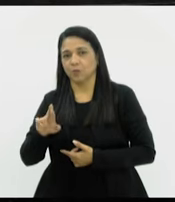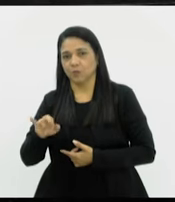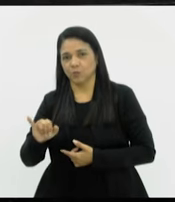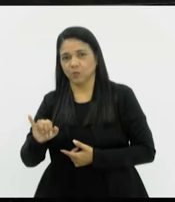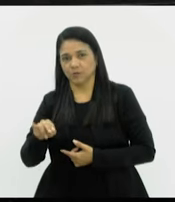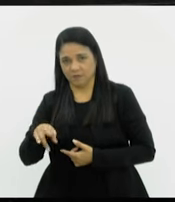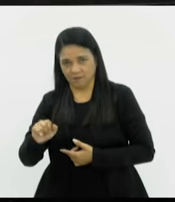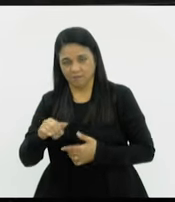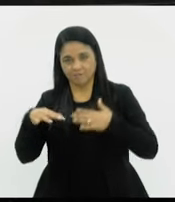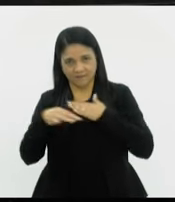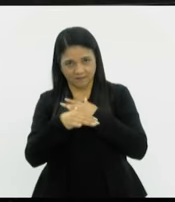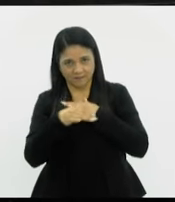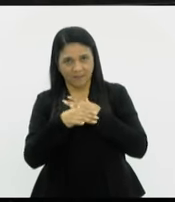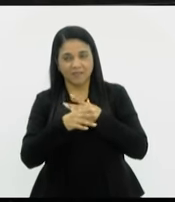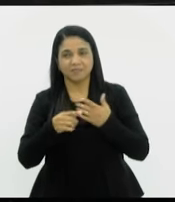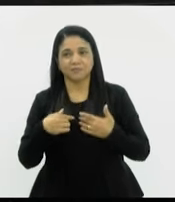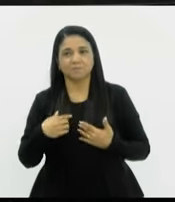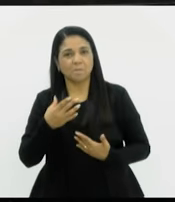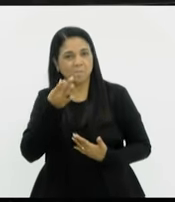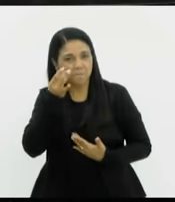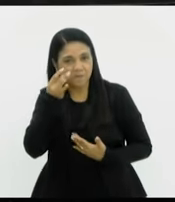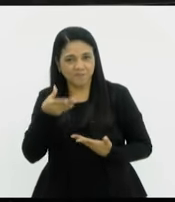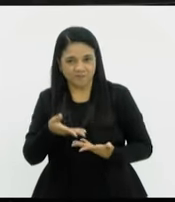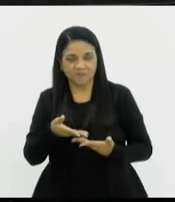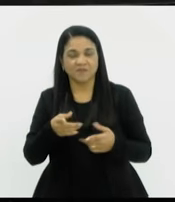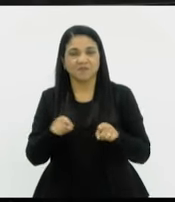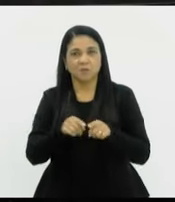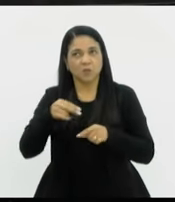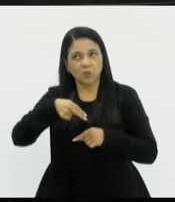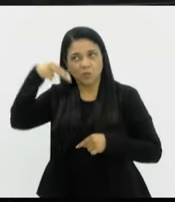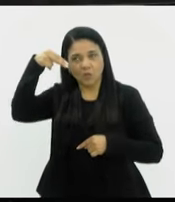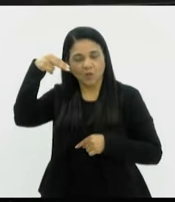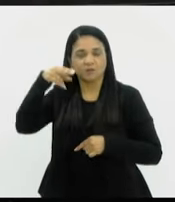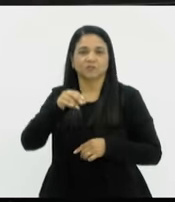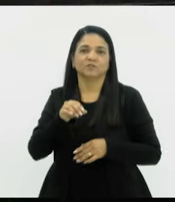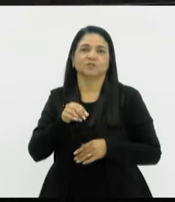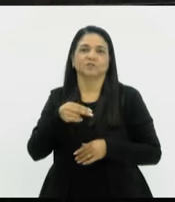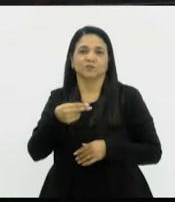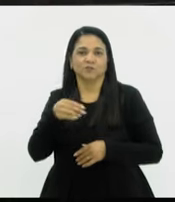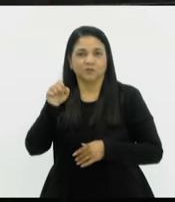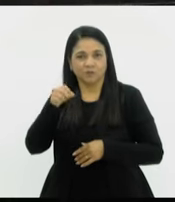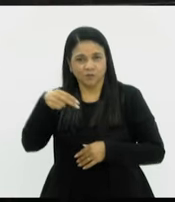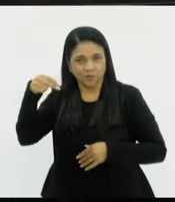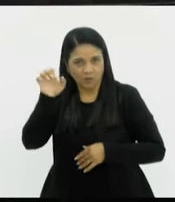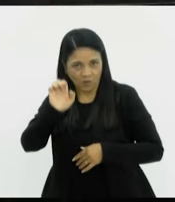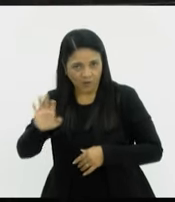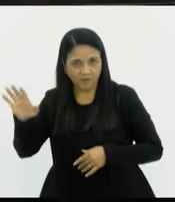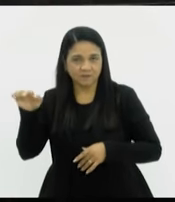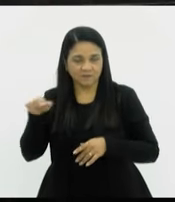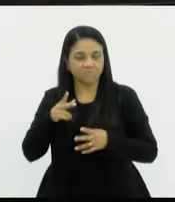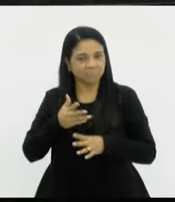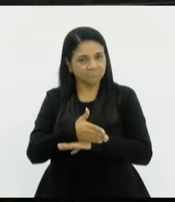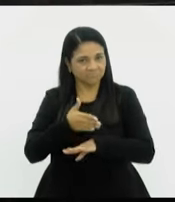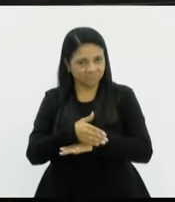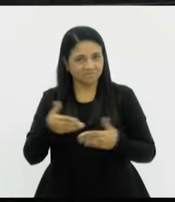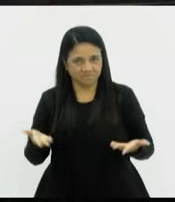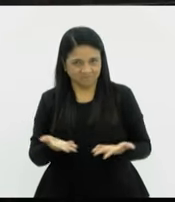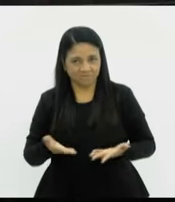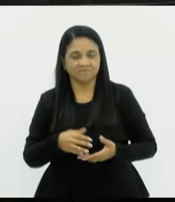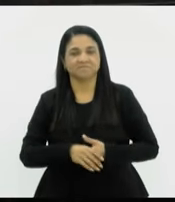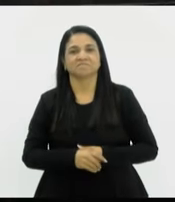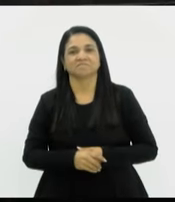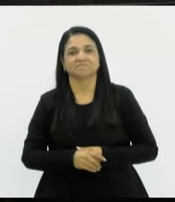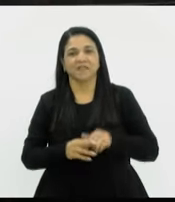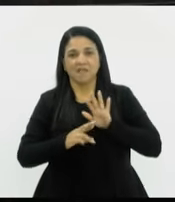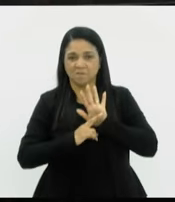Itaperuna na sua modéstia, né? Porque o norte e noroeste inteiro, no mínimo. Mas, senhor presidente,